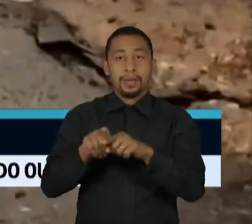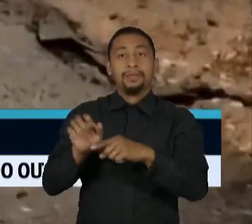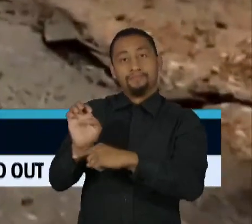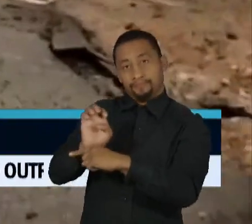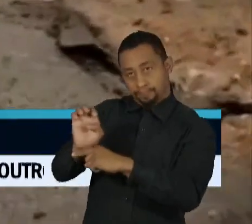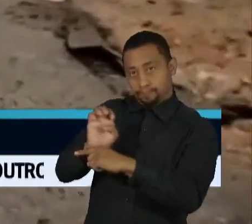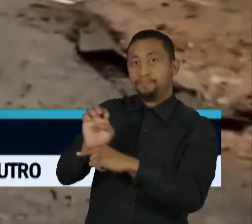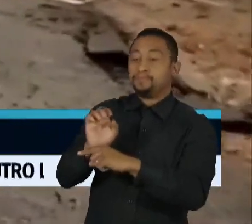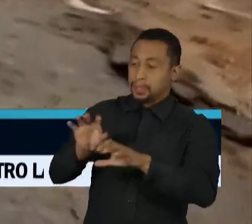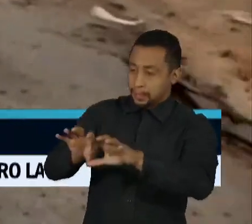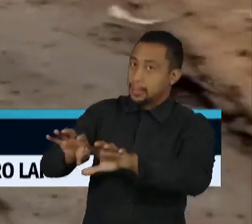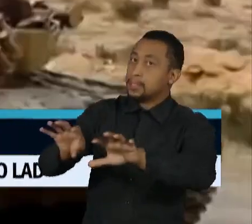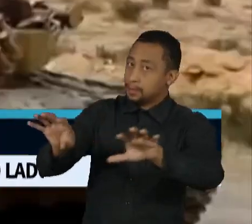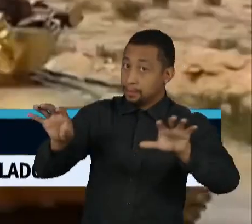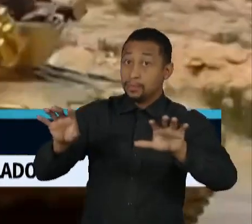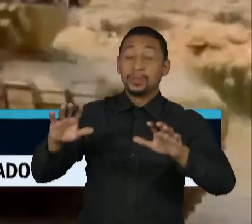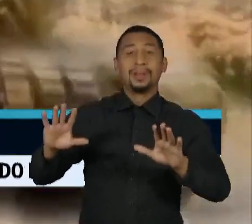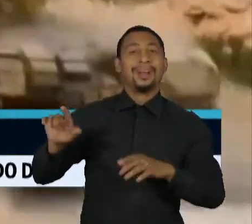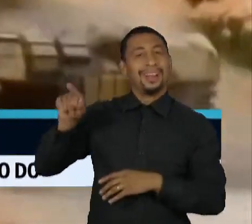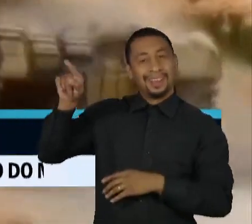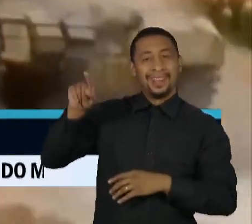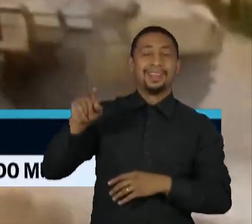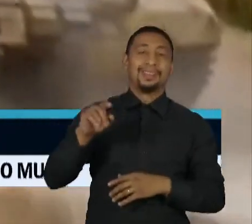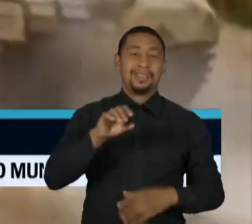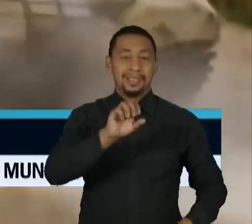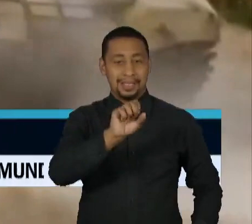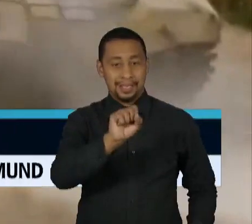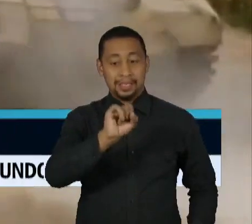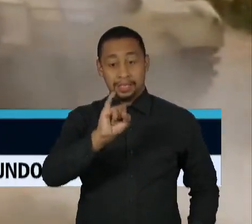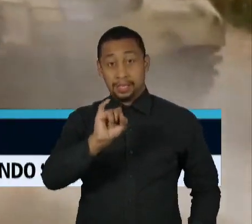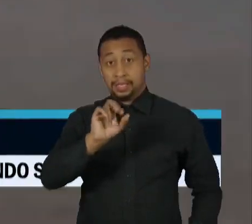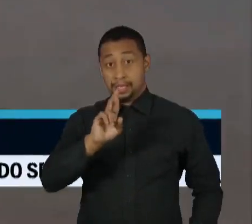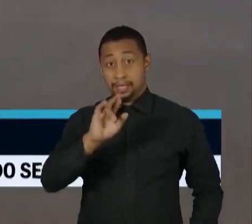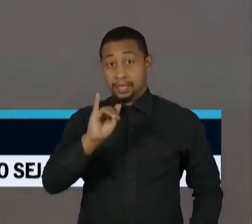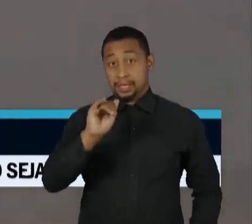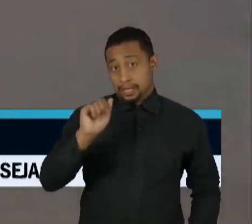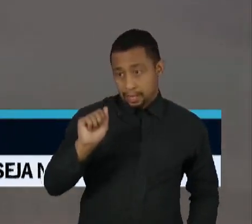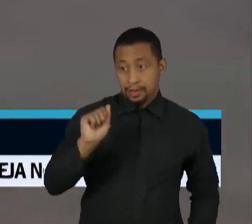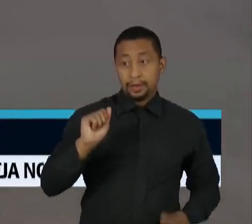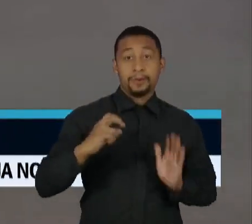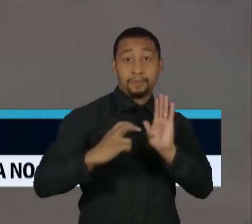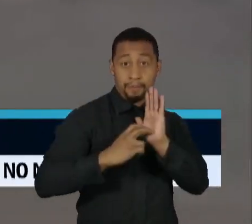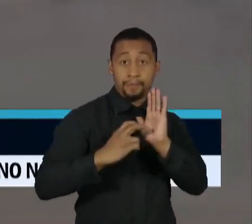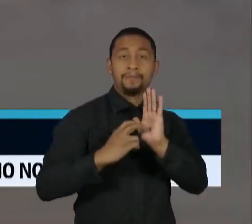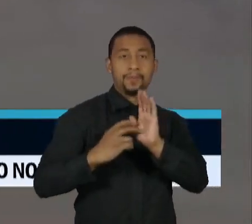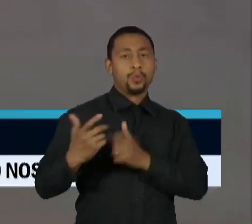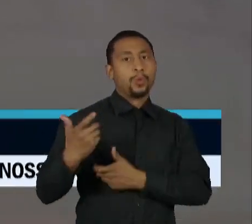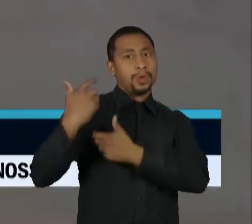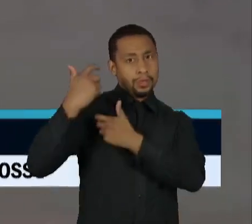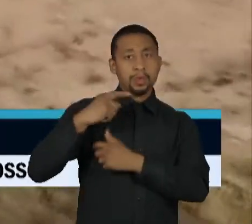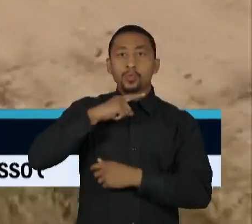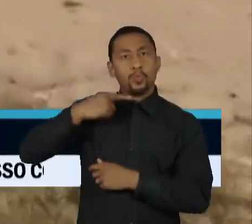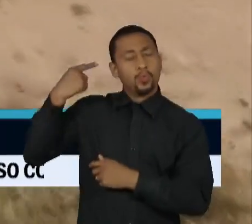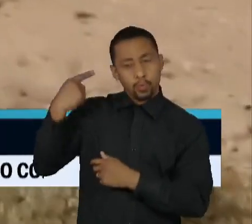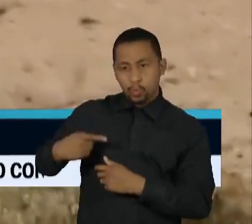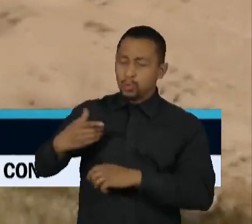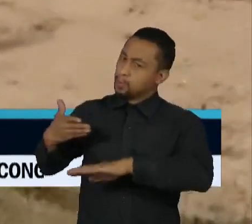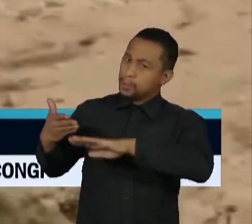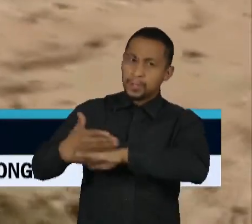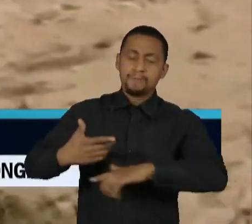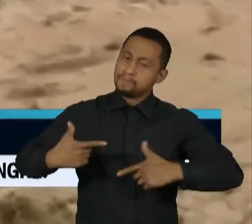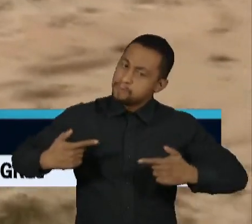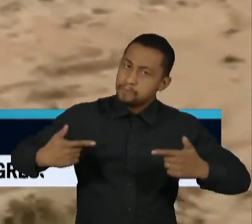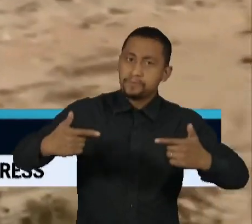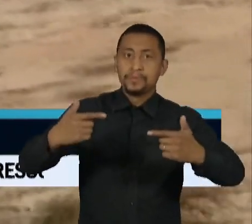Síria, onde seu exército, o exército russo, não poderia atuar diretamente para não complicar a questão com Israel, que é um aliado